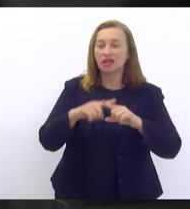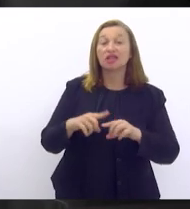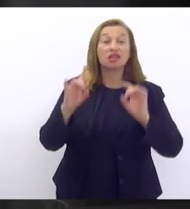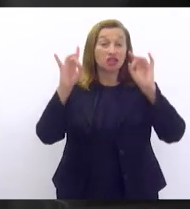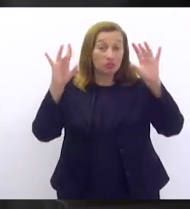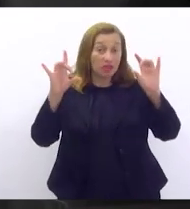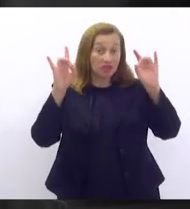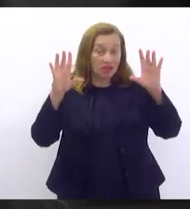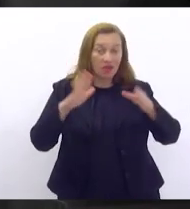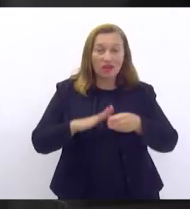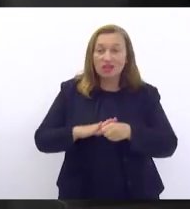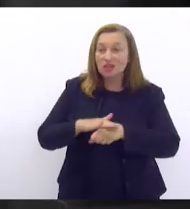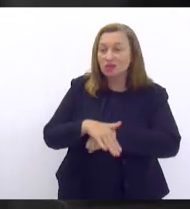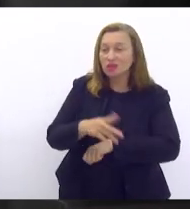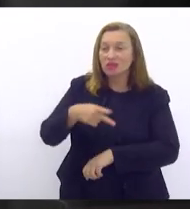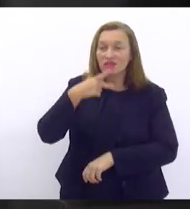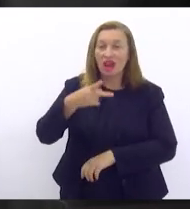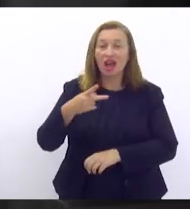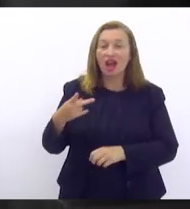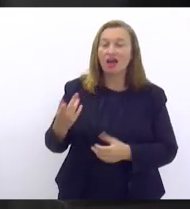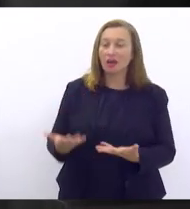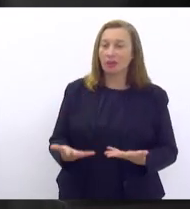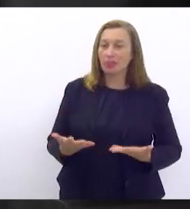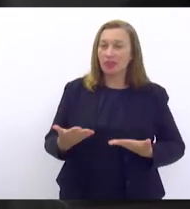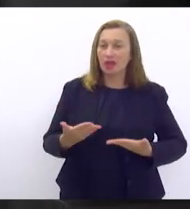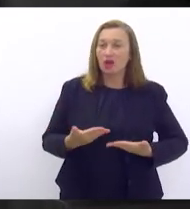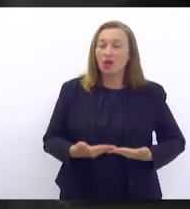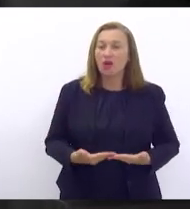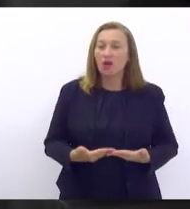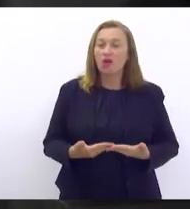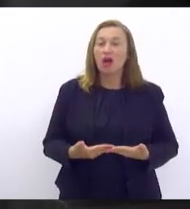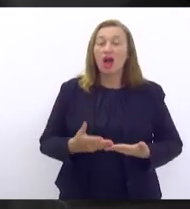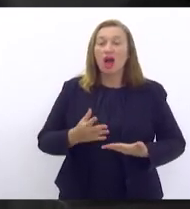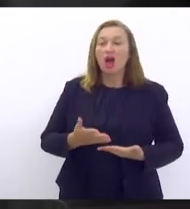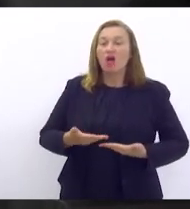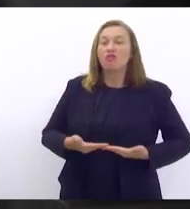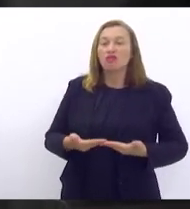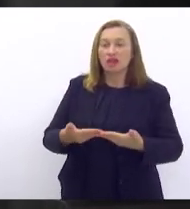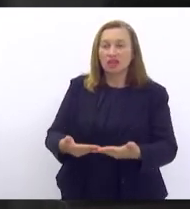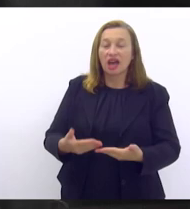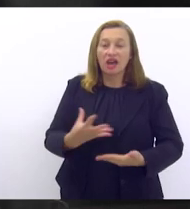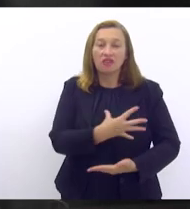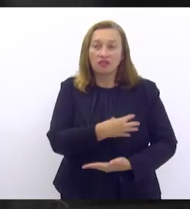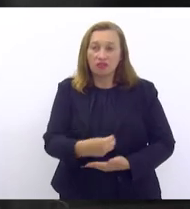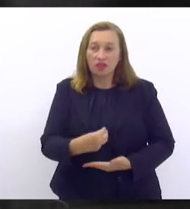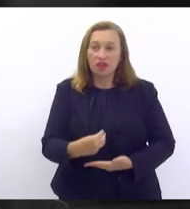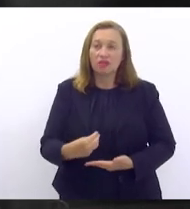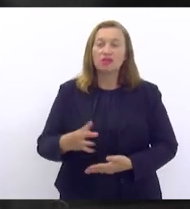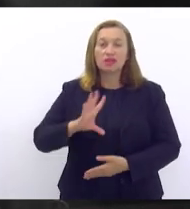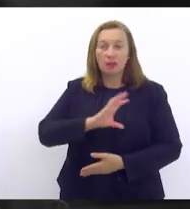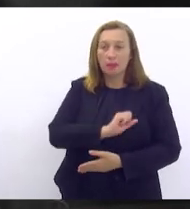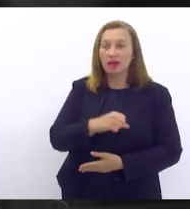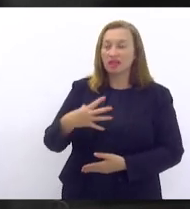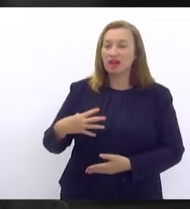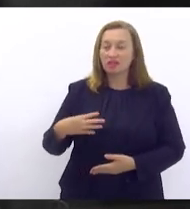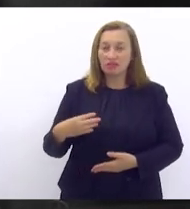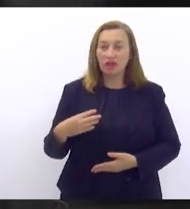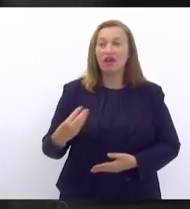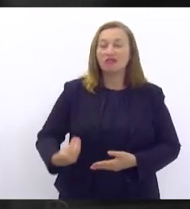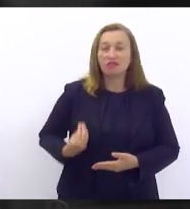nessa noite a obra de ofertar filhos queridos à vida política para o bem